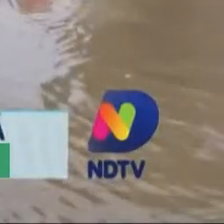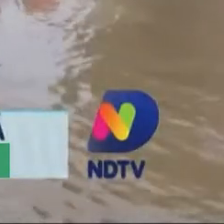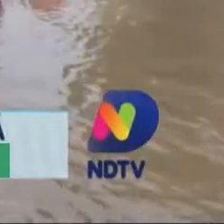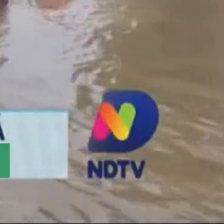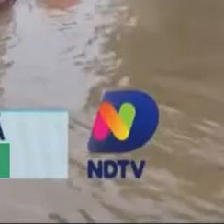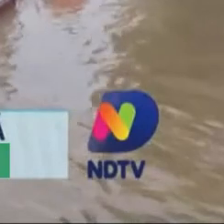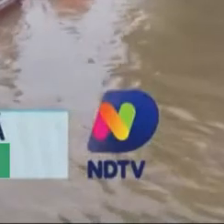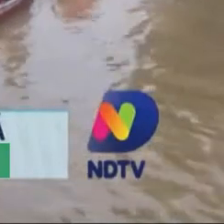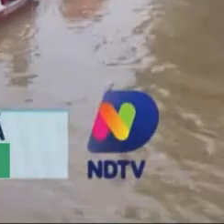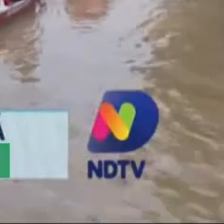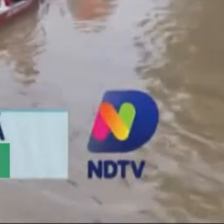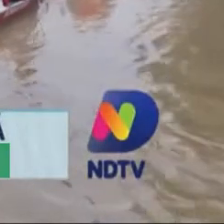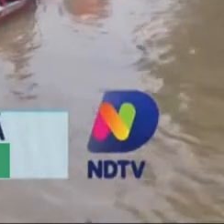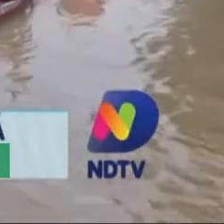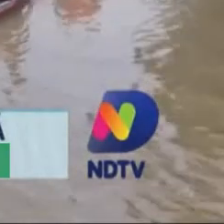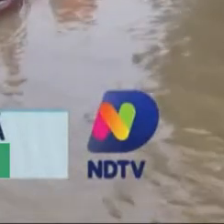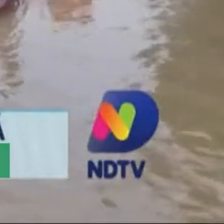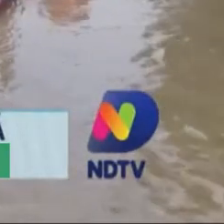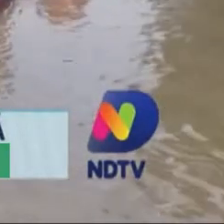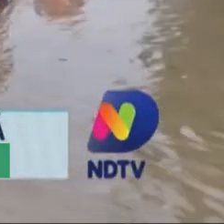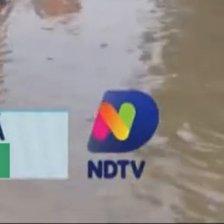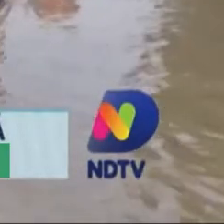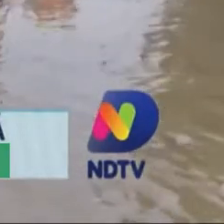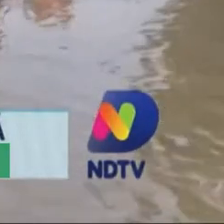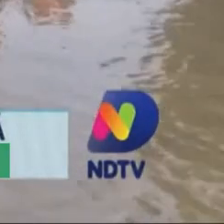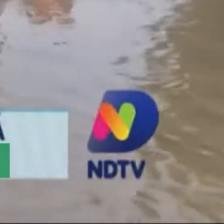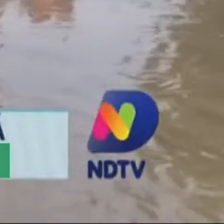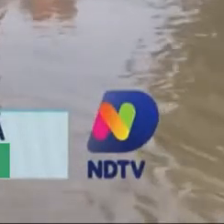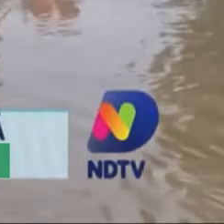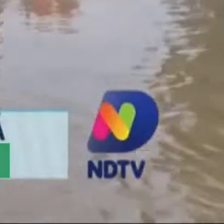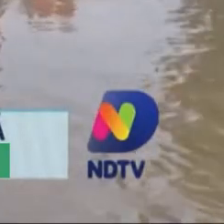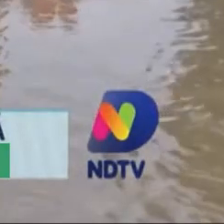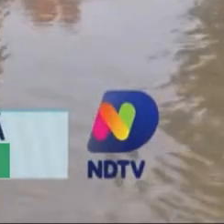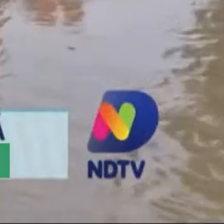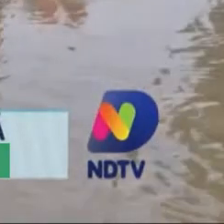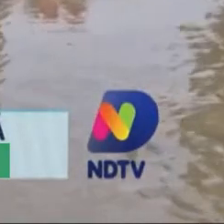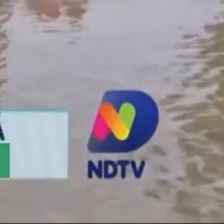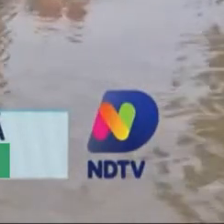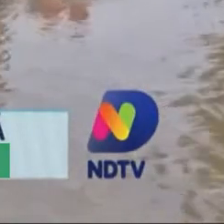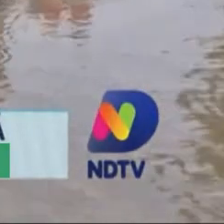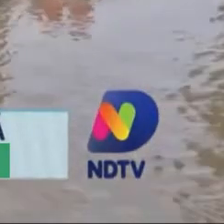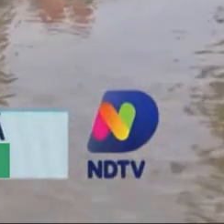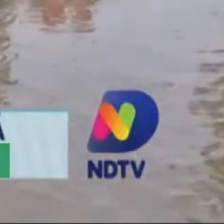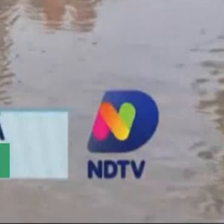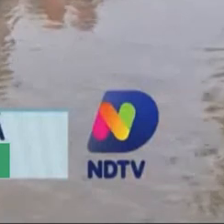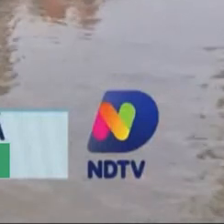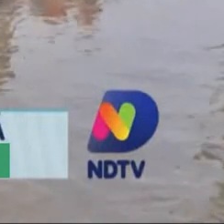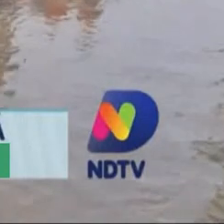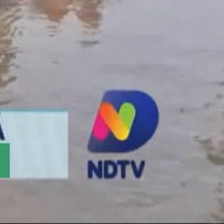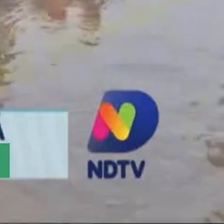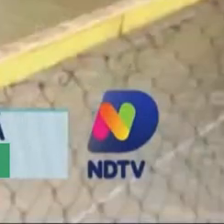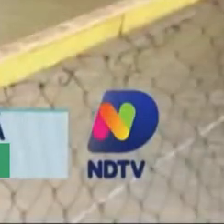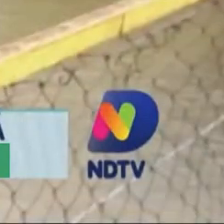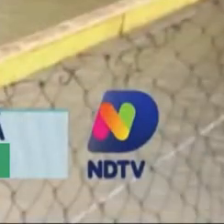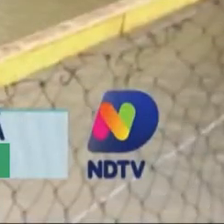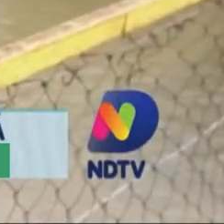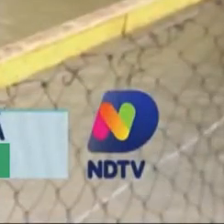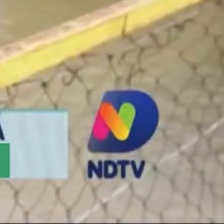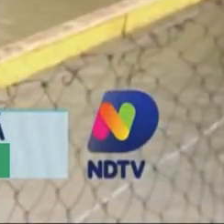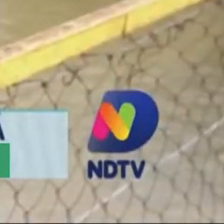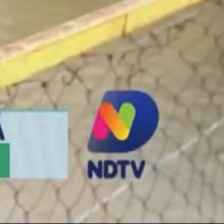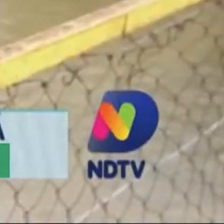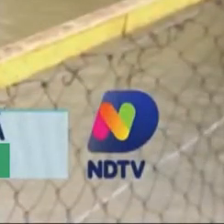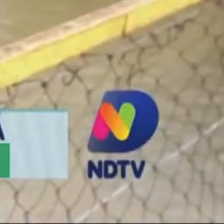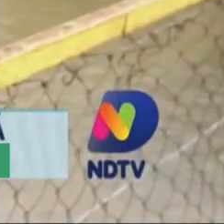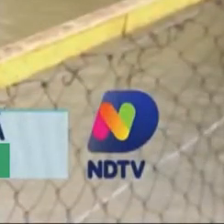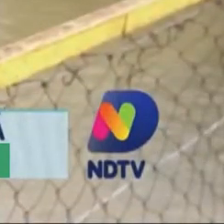que atrapalha no escoamento, na vazão e que agrava, sem dúvida nenhuma, momentos em que a cota vai se elevando. As obras devem...